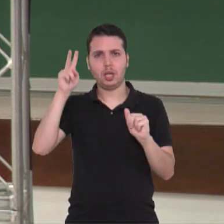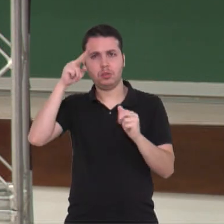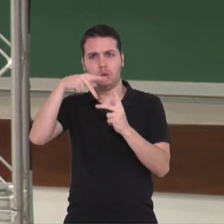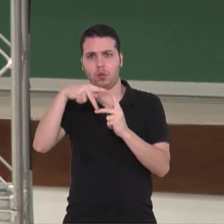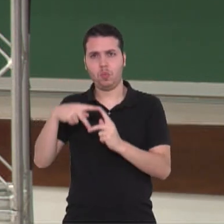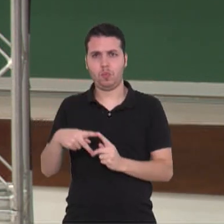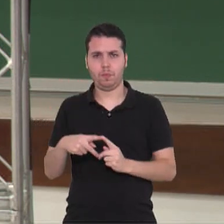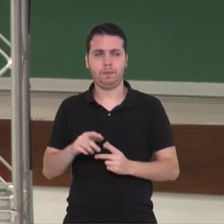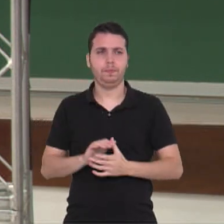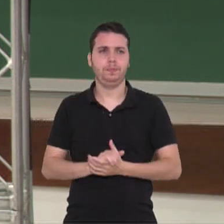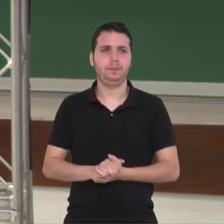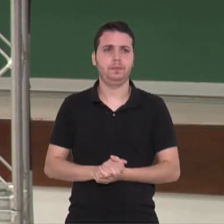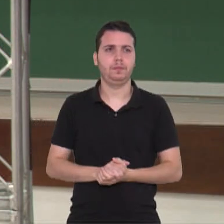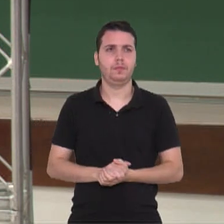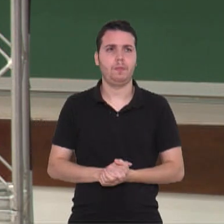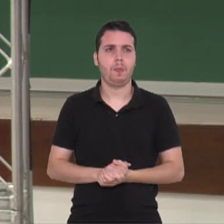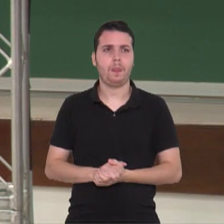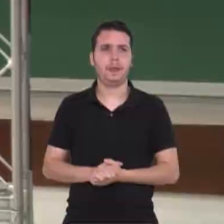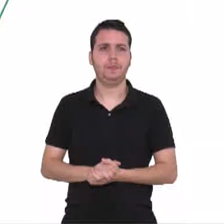história em quadrinho.